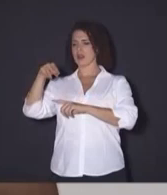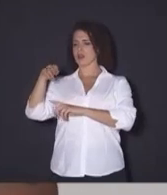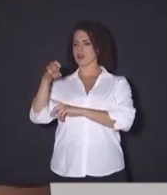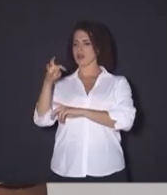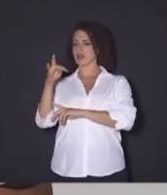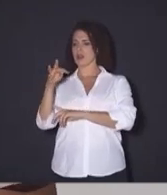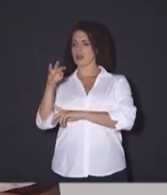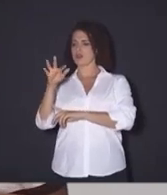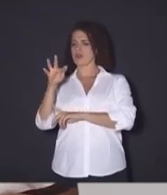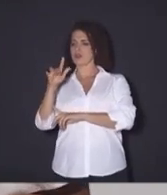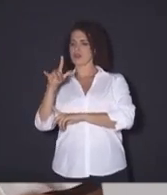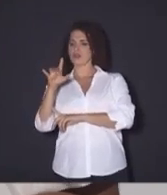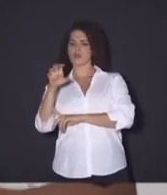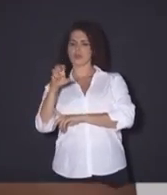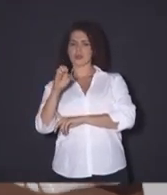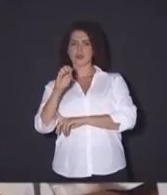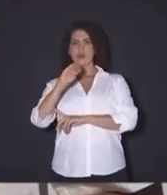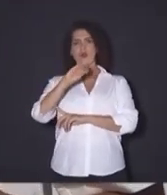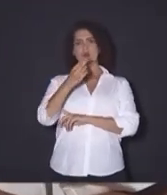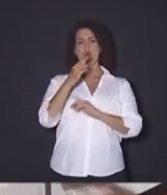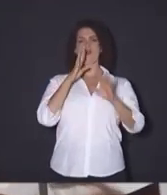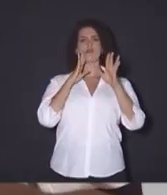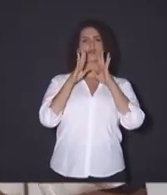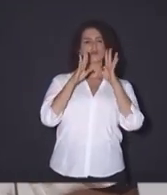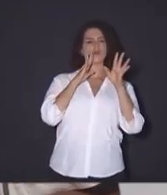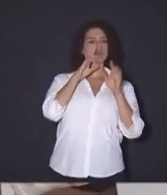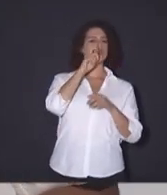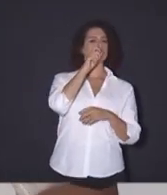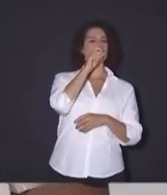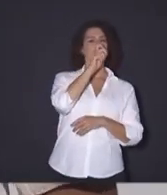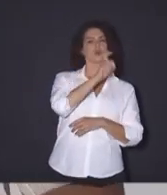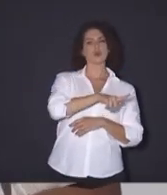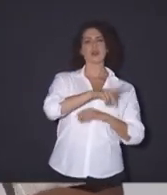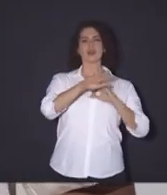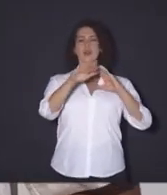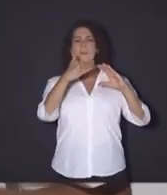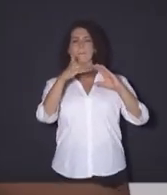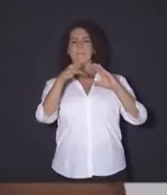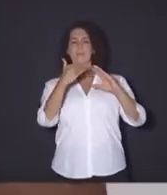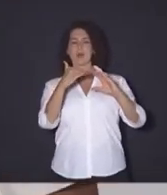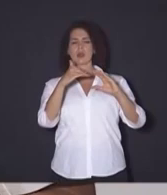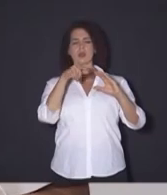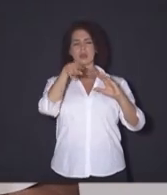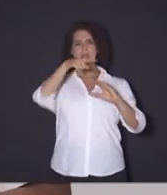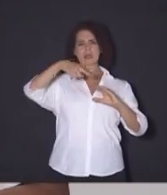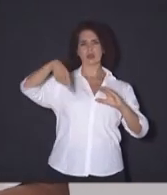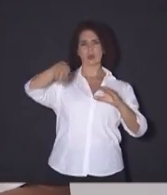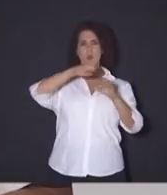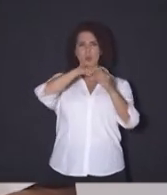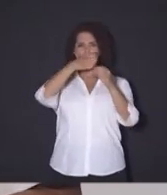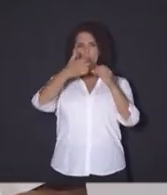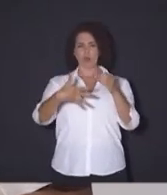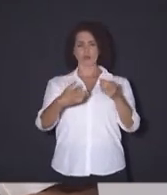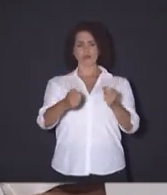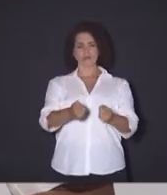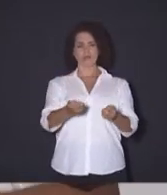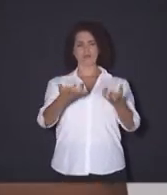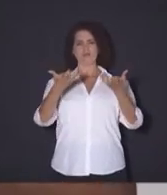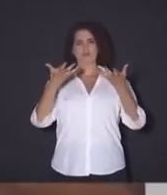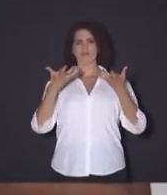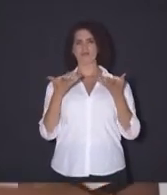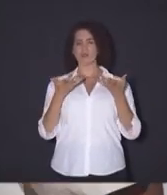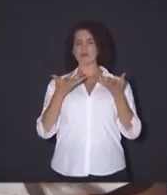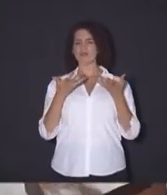nossa times online no facebook ou mesmo twitter no nosso e meio esses conteúdos estão chegando no nosso dia a dia